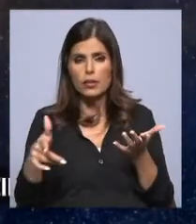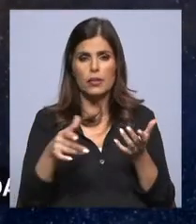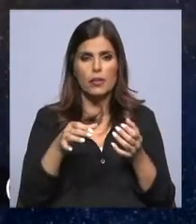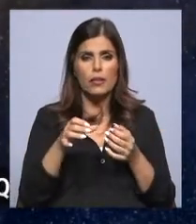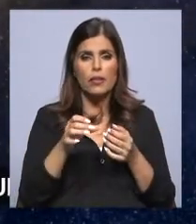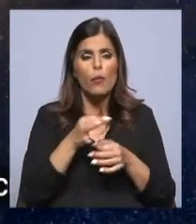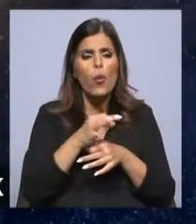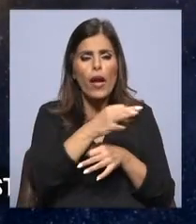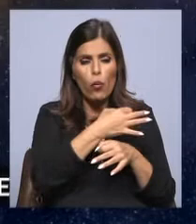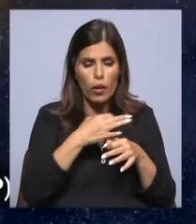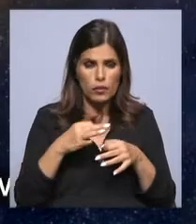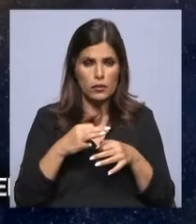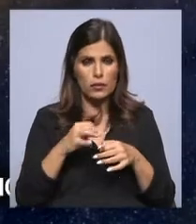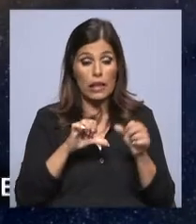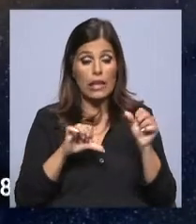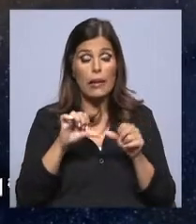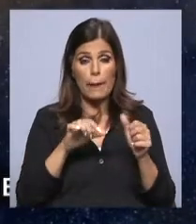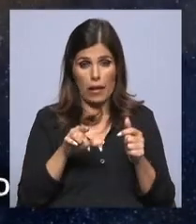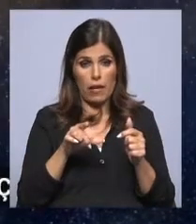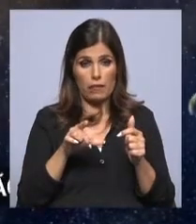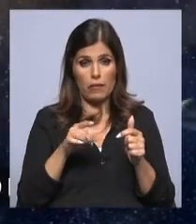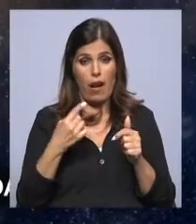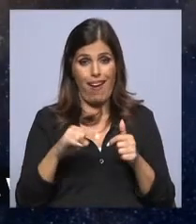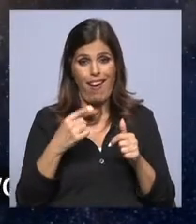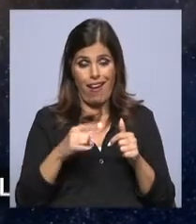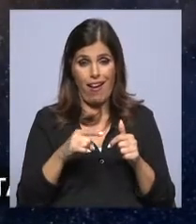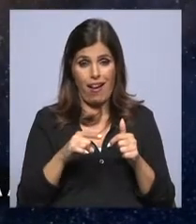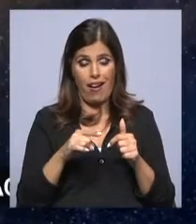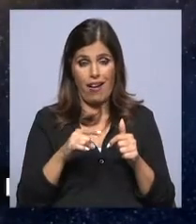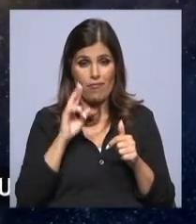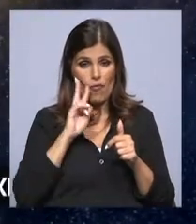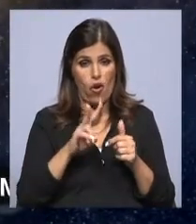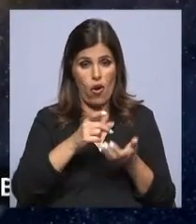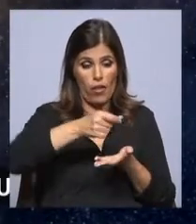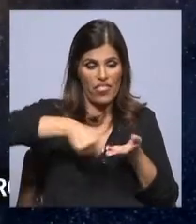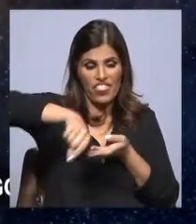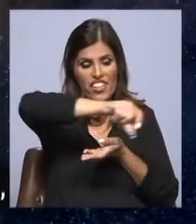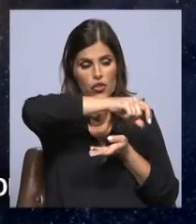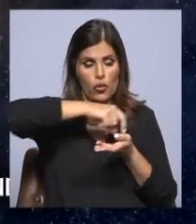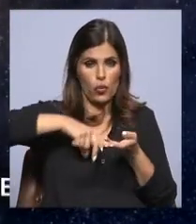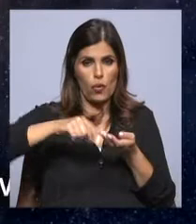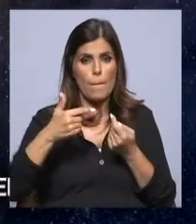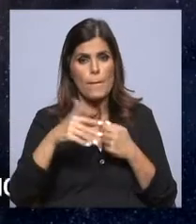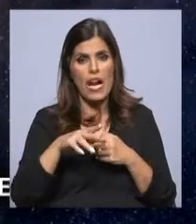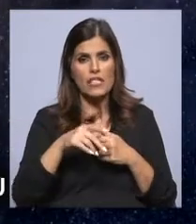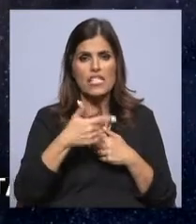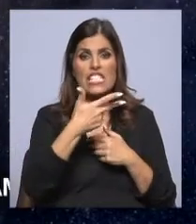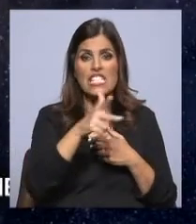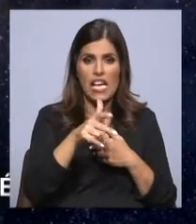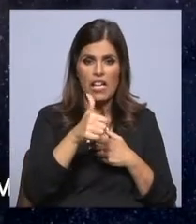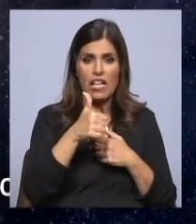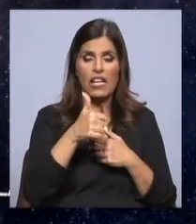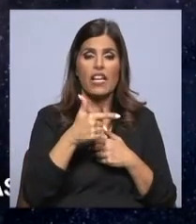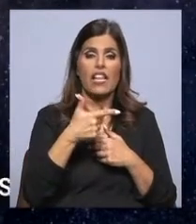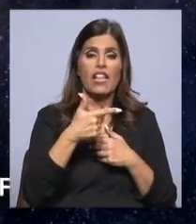moléculas, da química que nós encontramos nestes discos protoplanetários. Foram mais de 100 terabytes de dados que